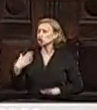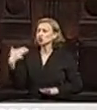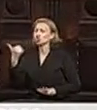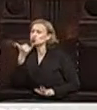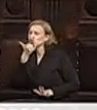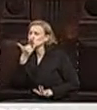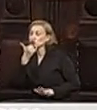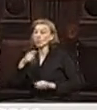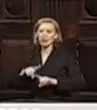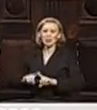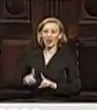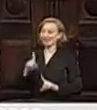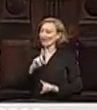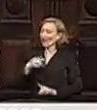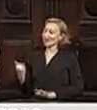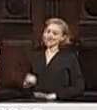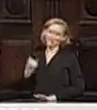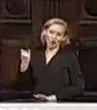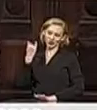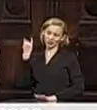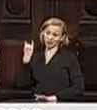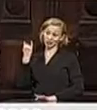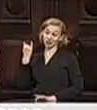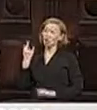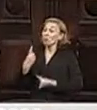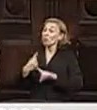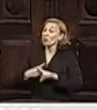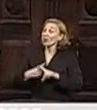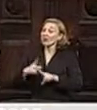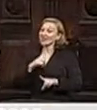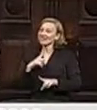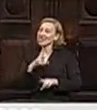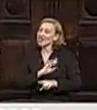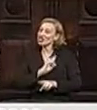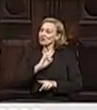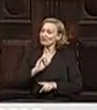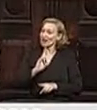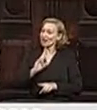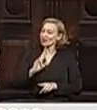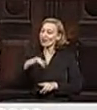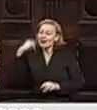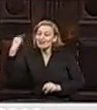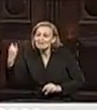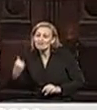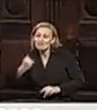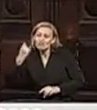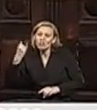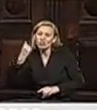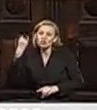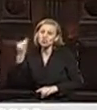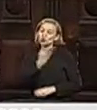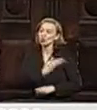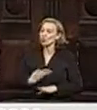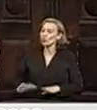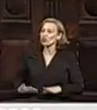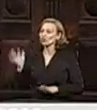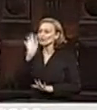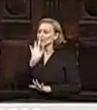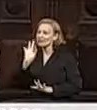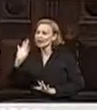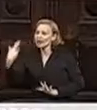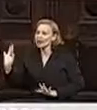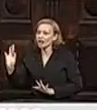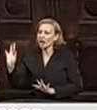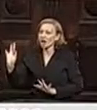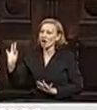suficiente, porque para ter o respeito é necessário que o governo federal tome a sua parte